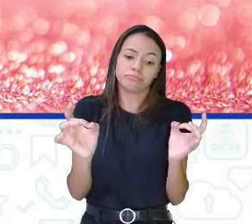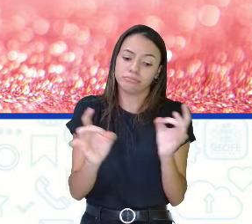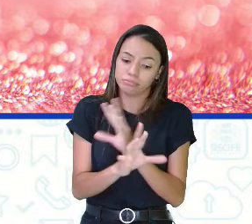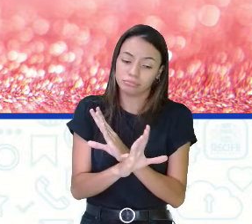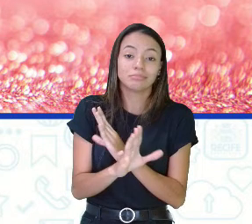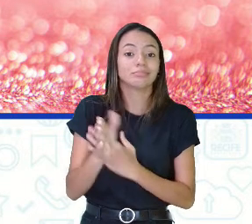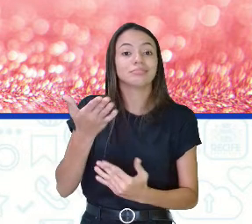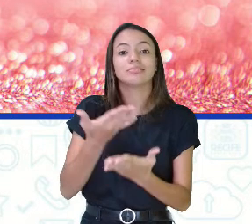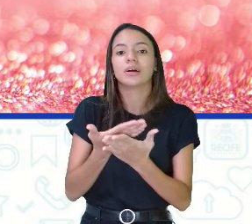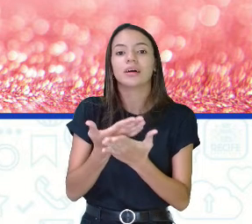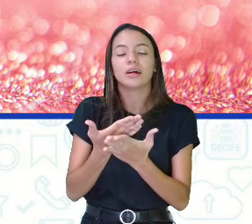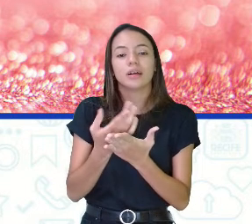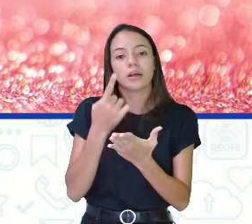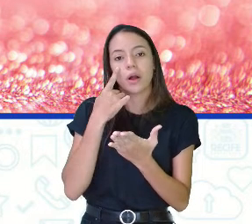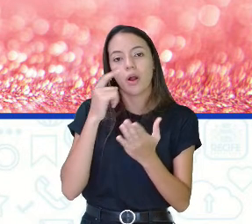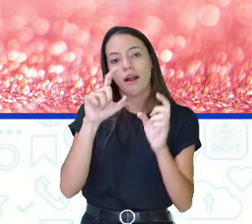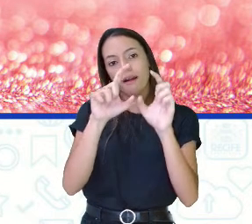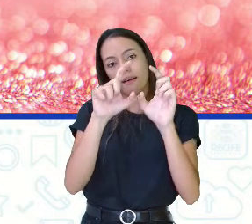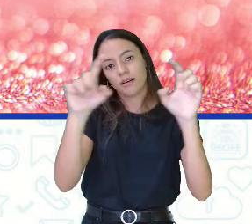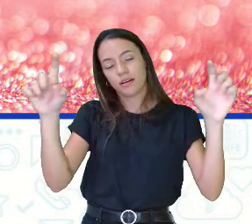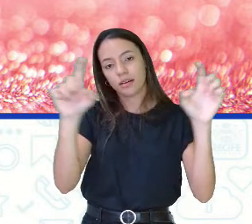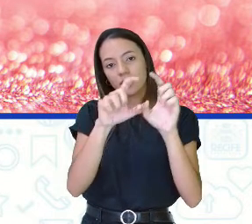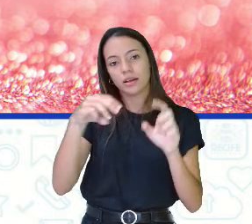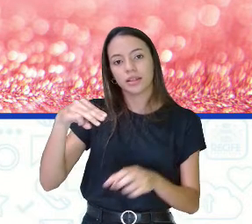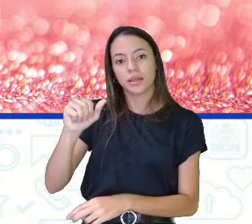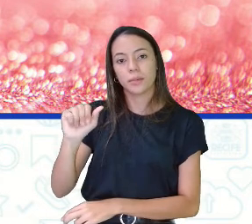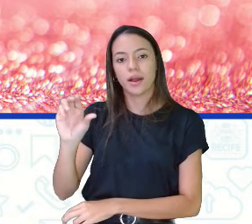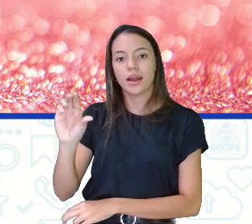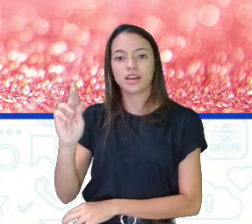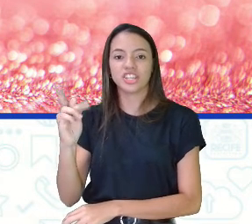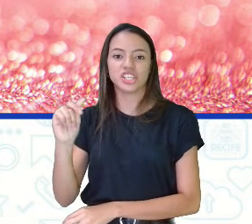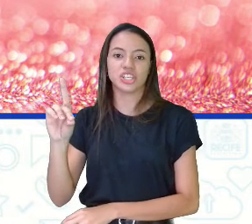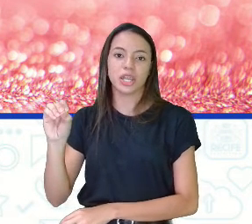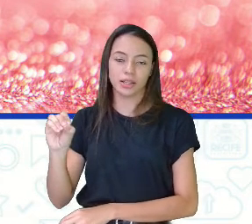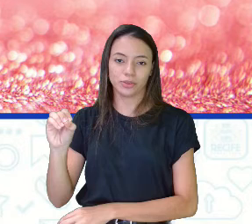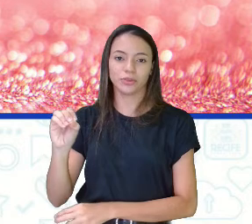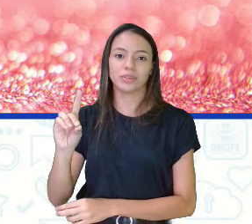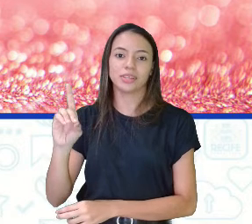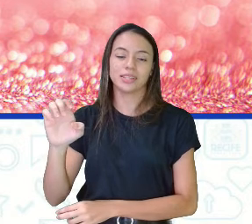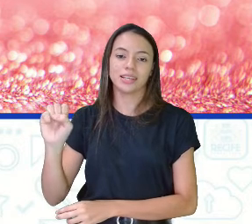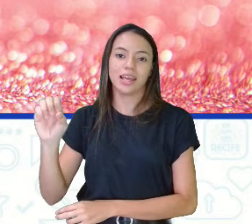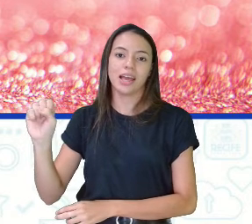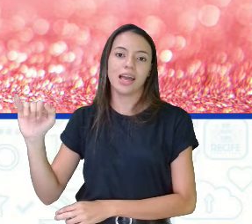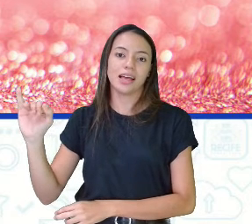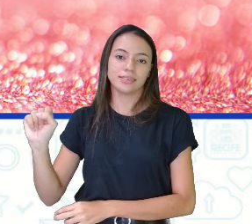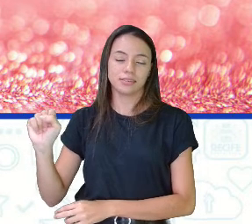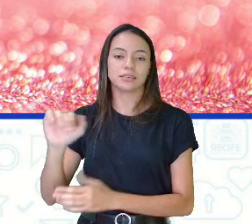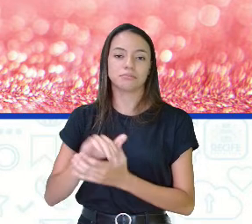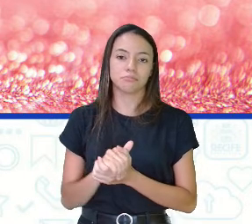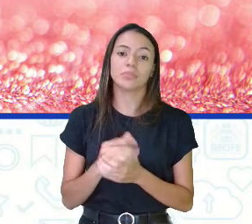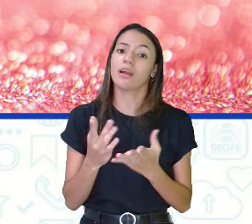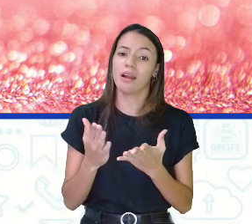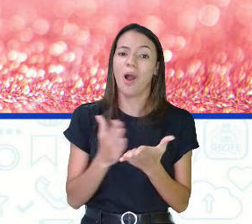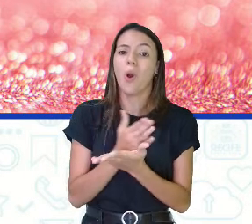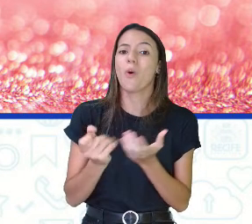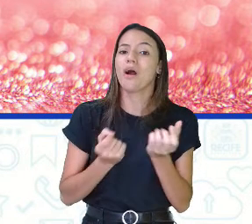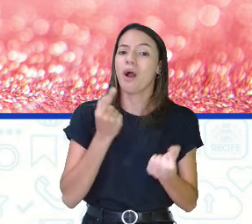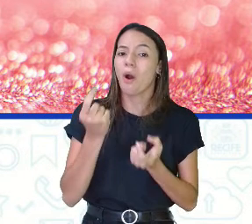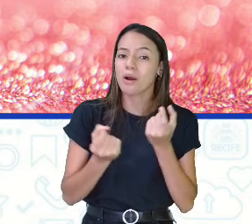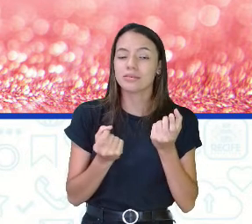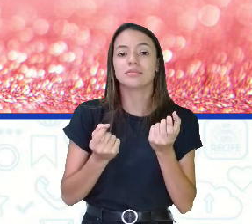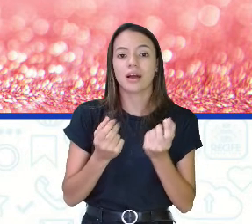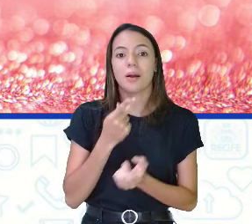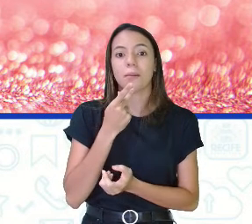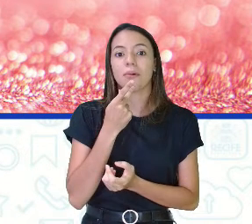a aula de hoje com uma citação de Machado de Assis, esse grandíssimo irônico. Há coisas que melhor se dizem calando. E eu acho que esse é